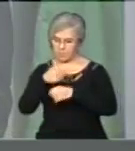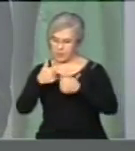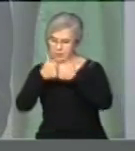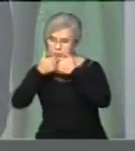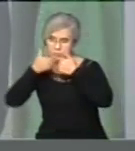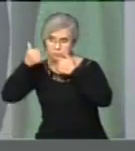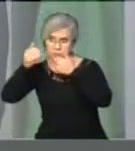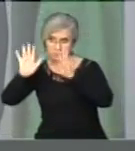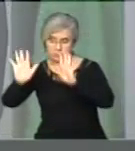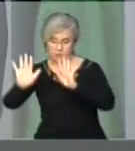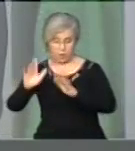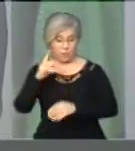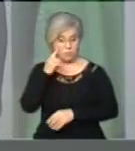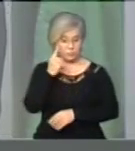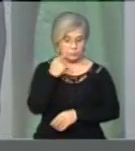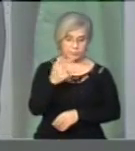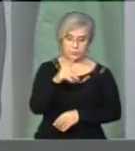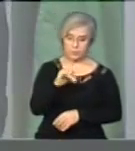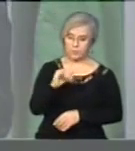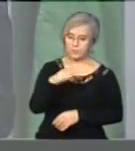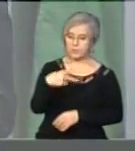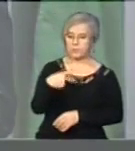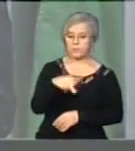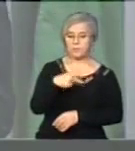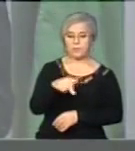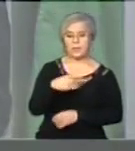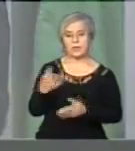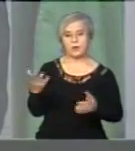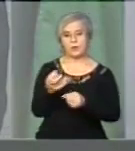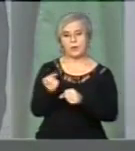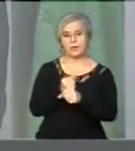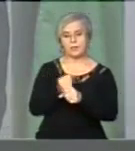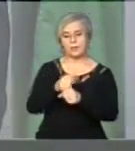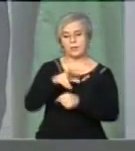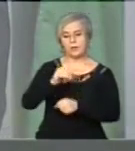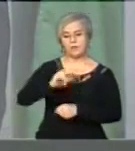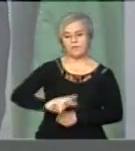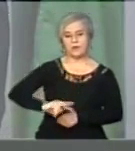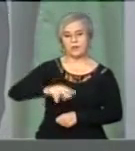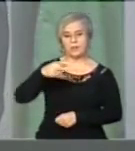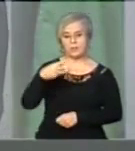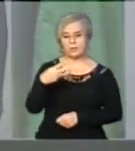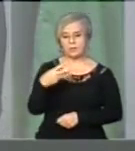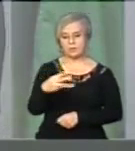vamos lá, o PIB do Paraguai este ano vai crescer em